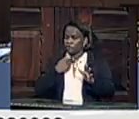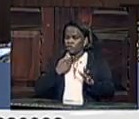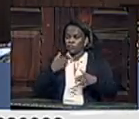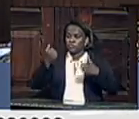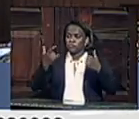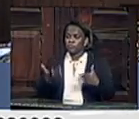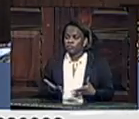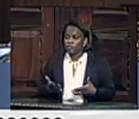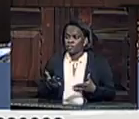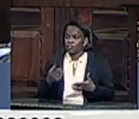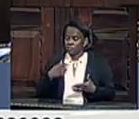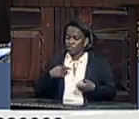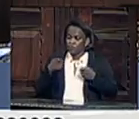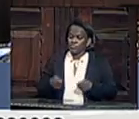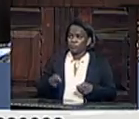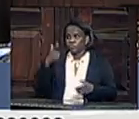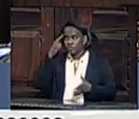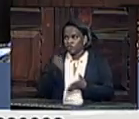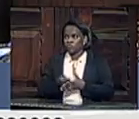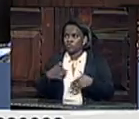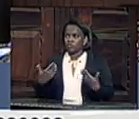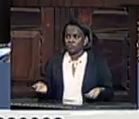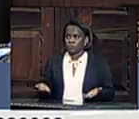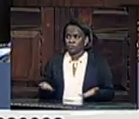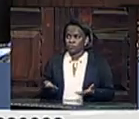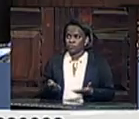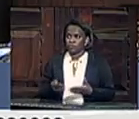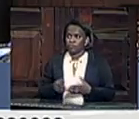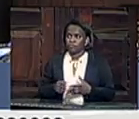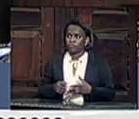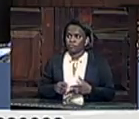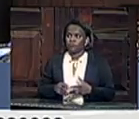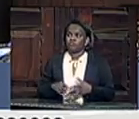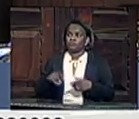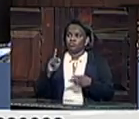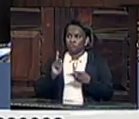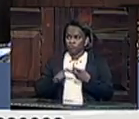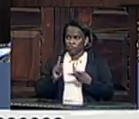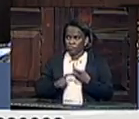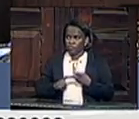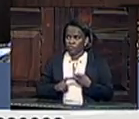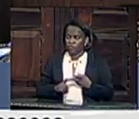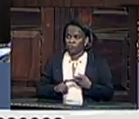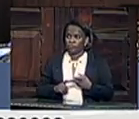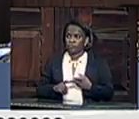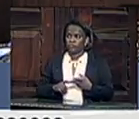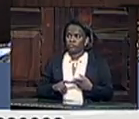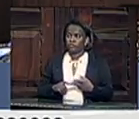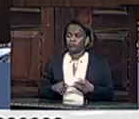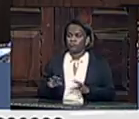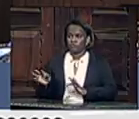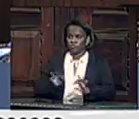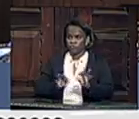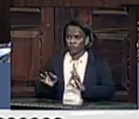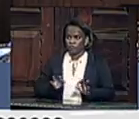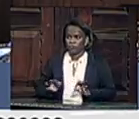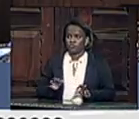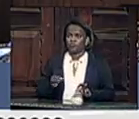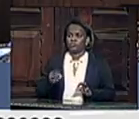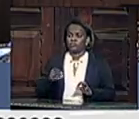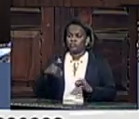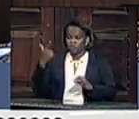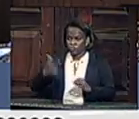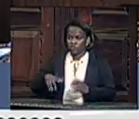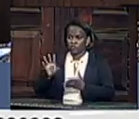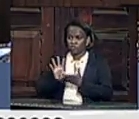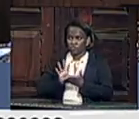posicionar com segurança. Esse é o primeiro ponto. O segundo ponto é que o projeto